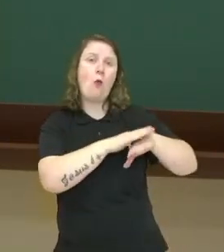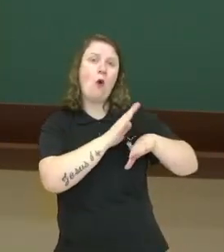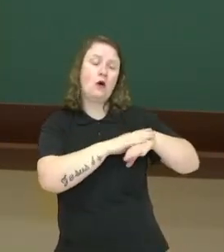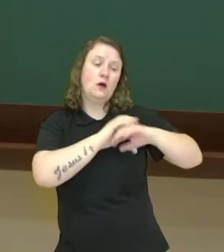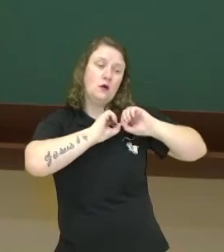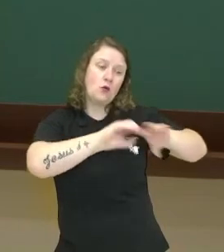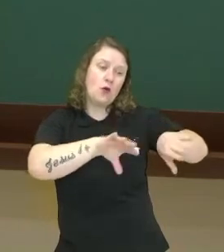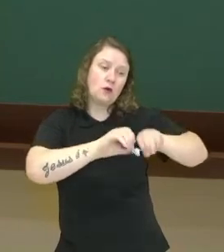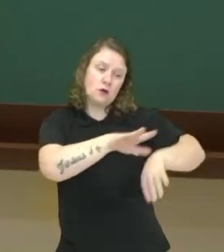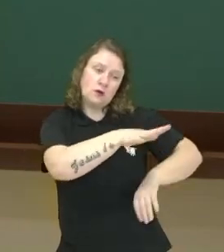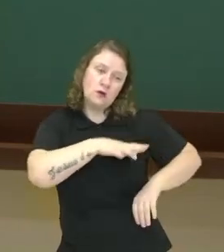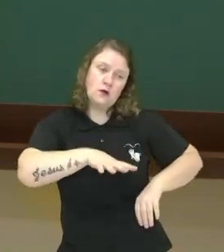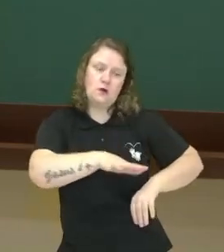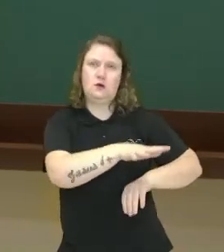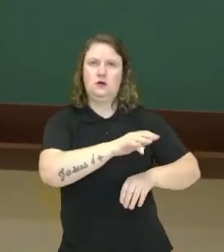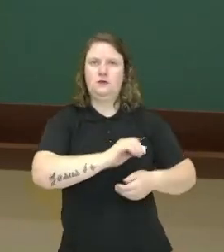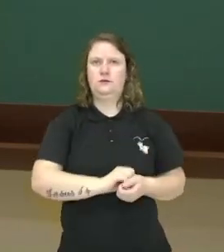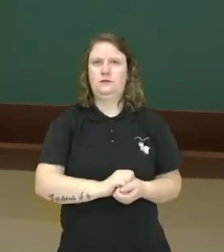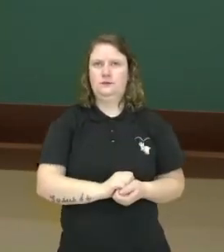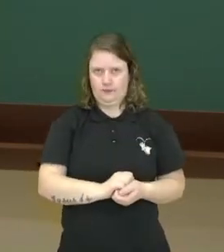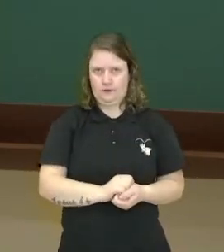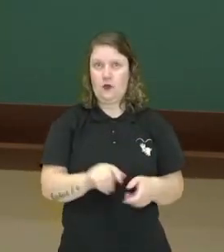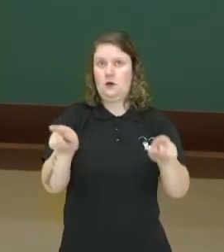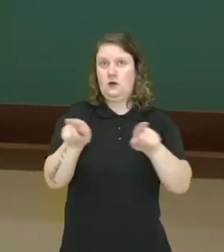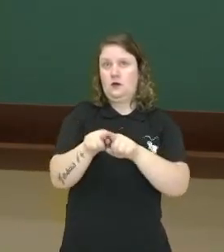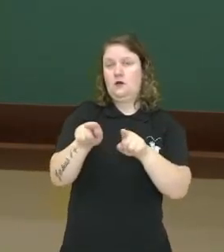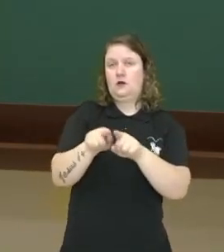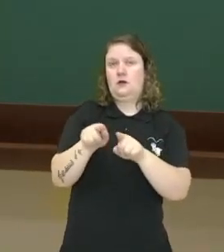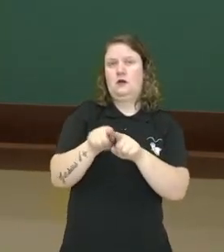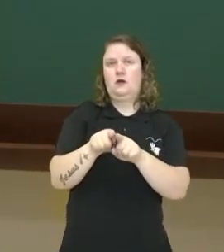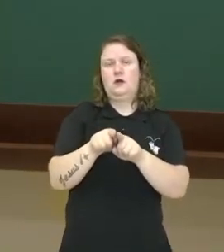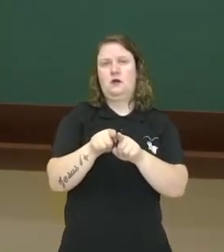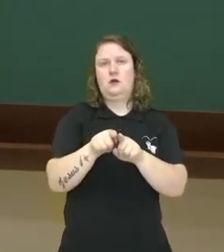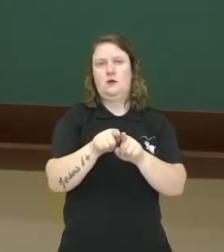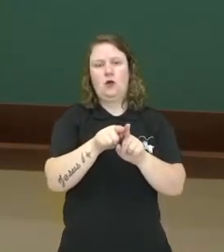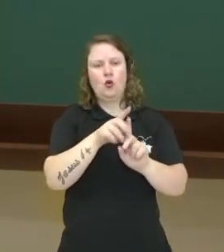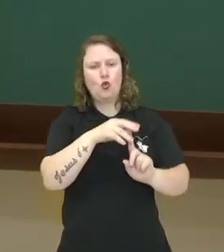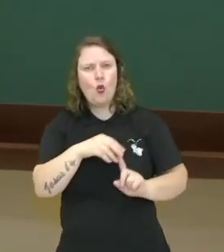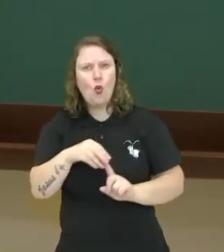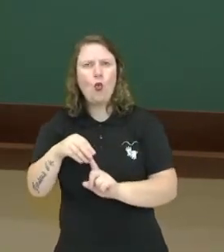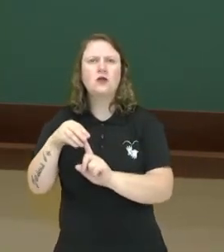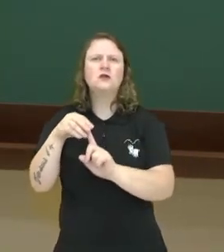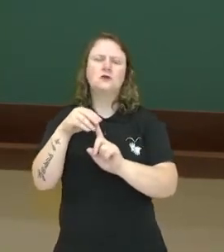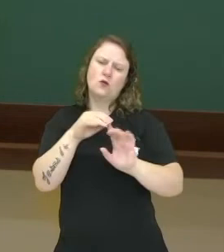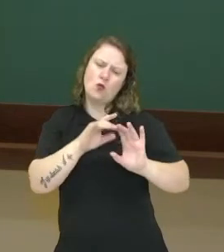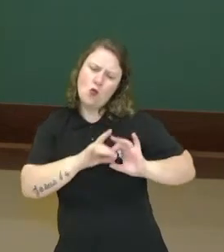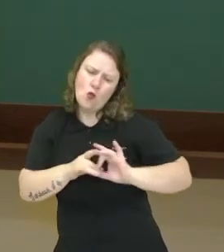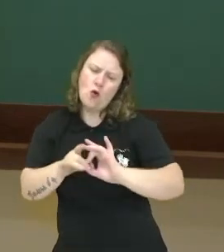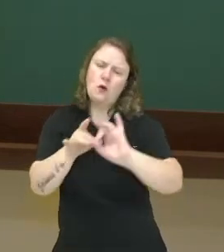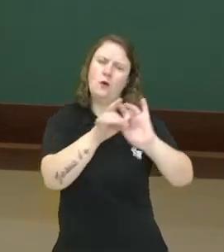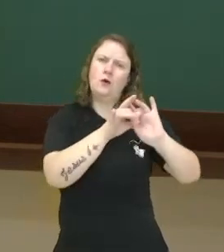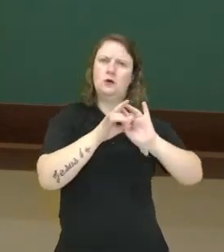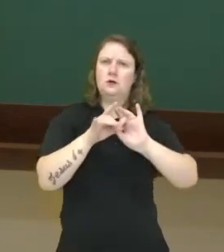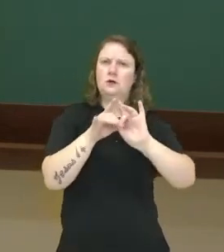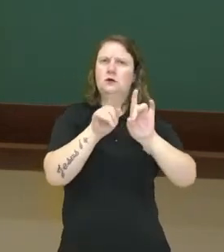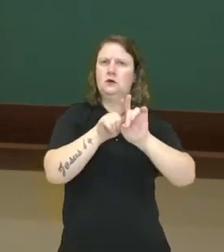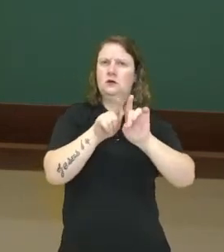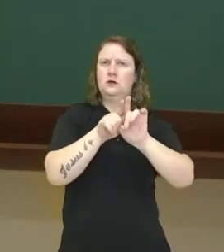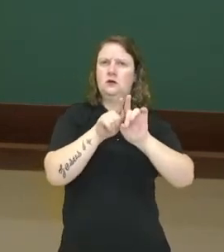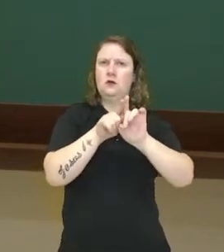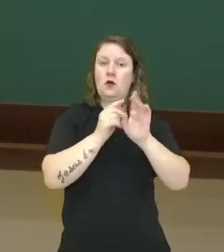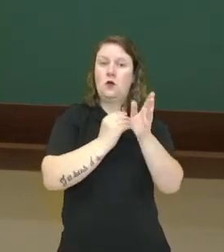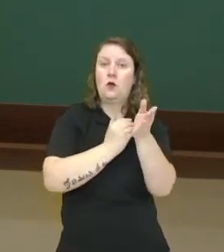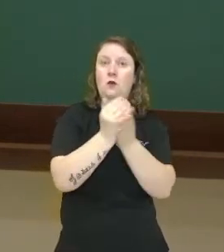mais unificado, né, uma unidade maior do país, se apresenta a partir também da questão do idioma,